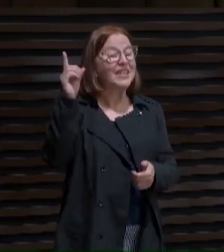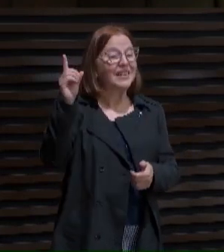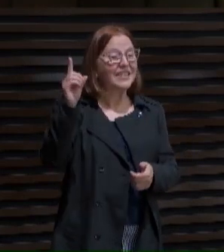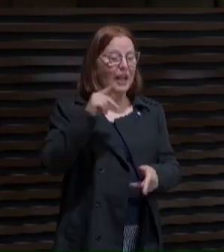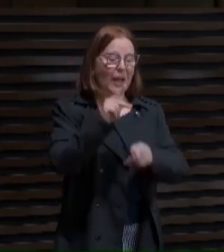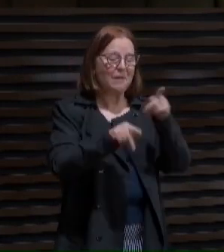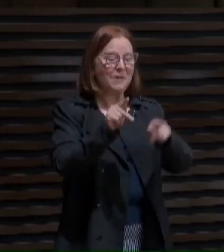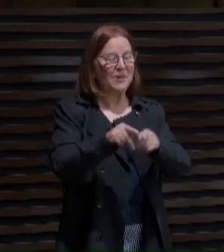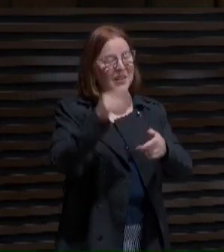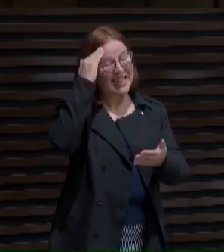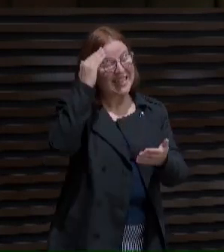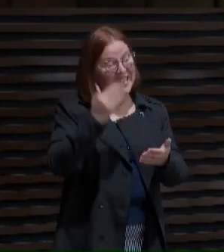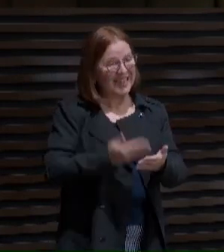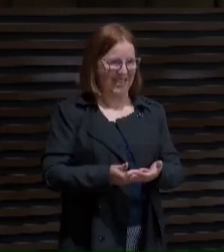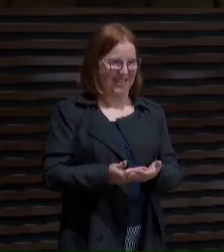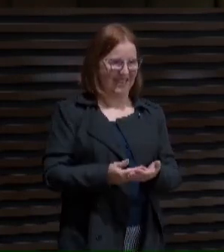que creem.